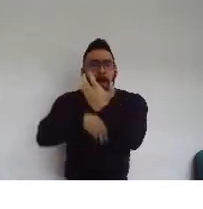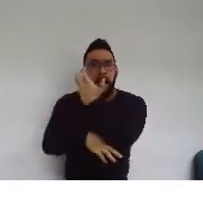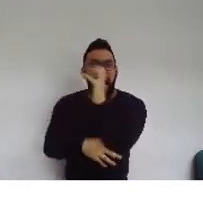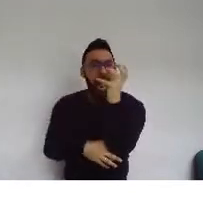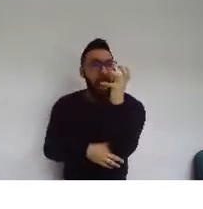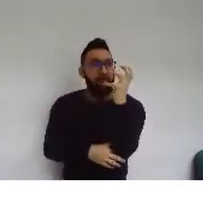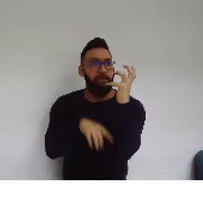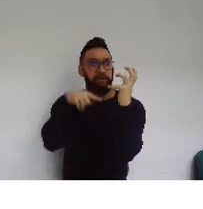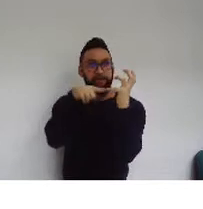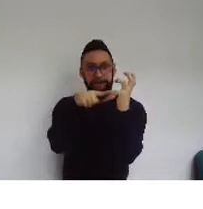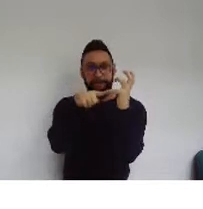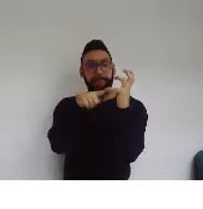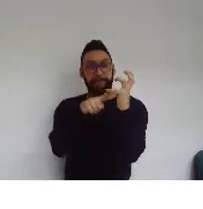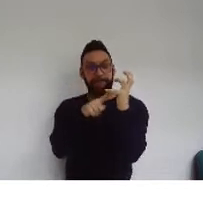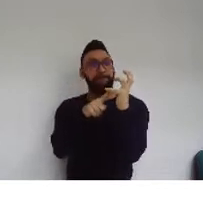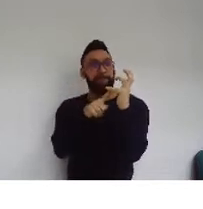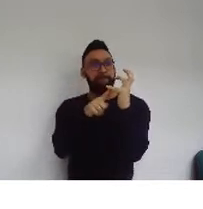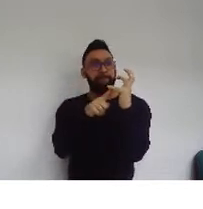Essa árvore